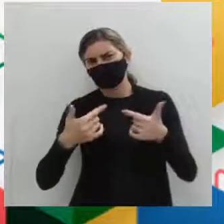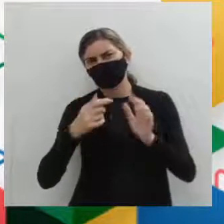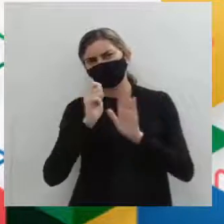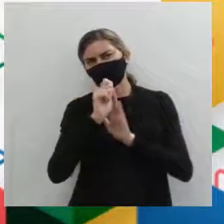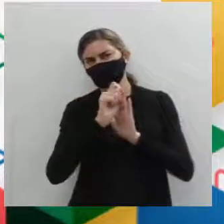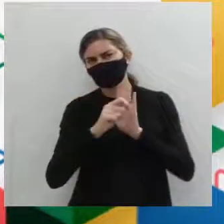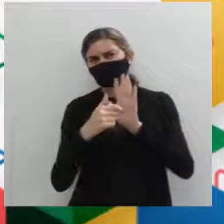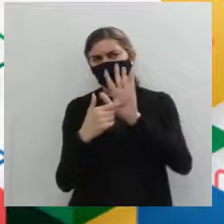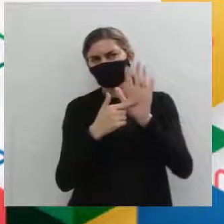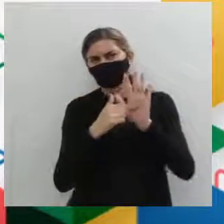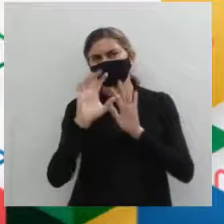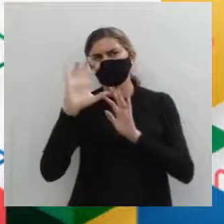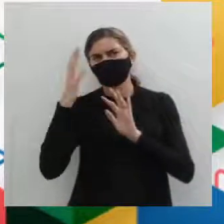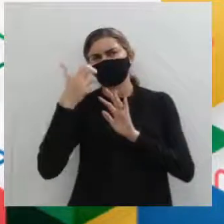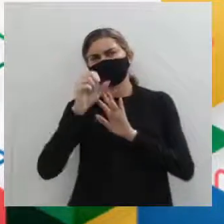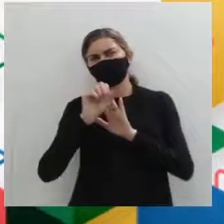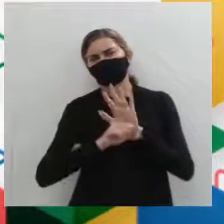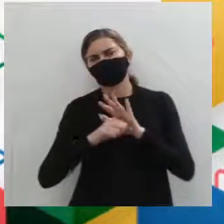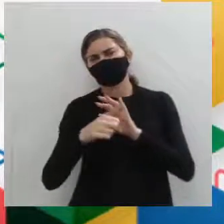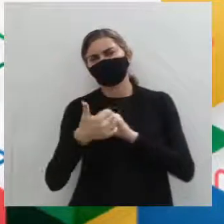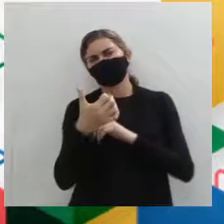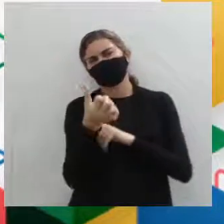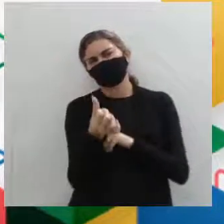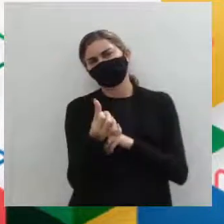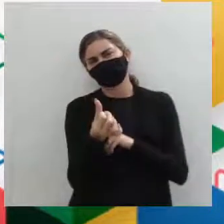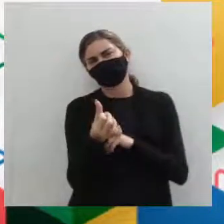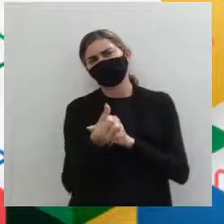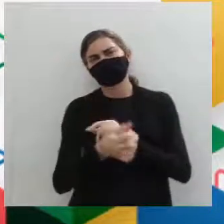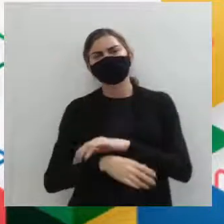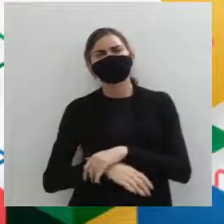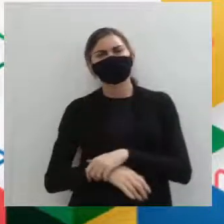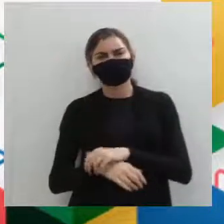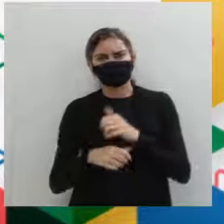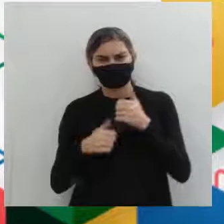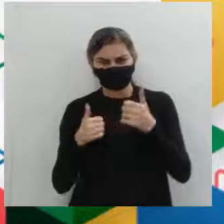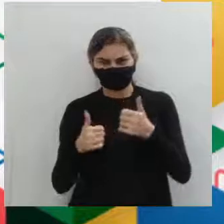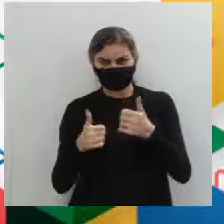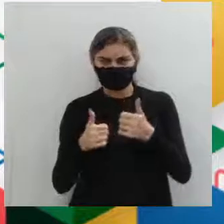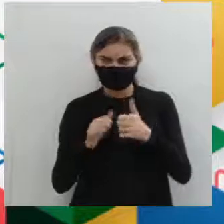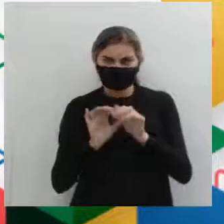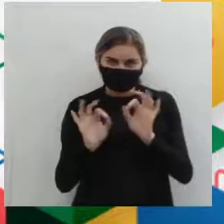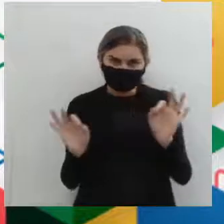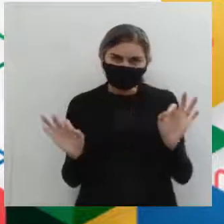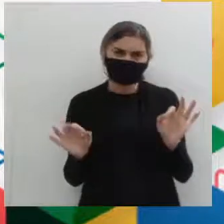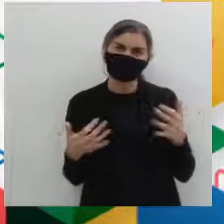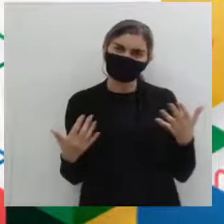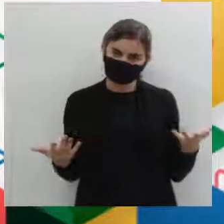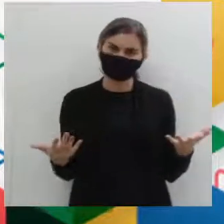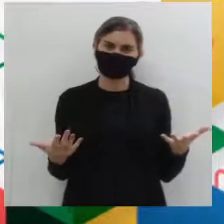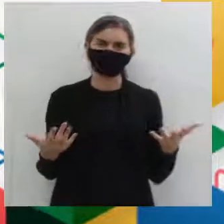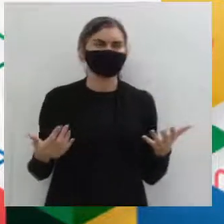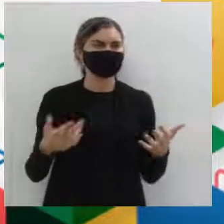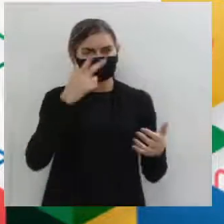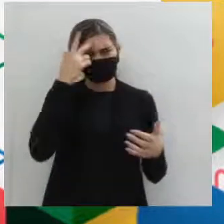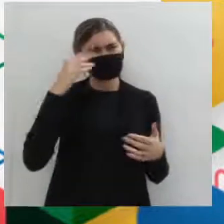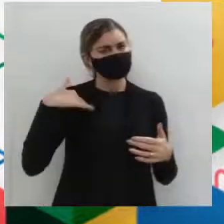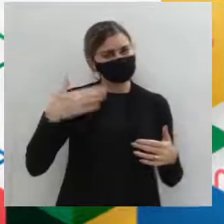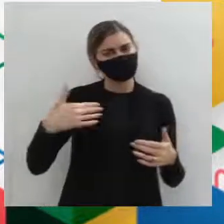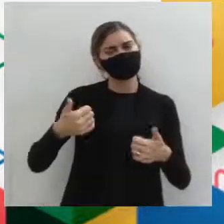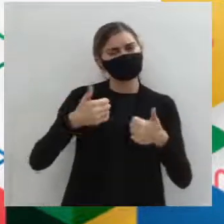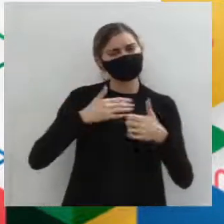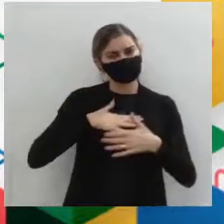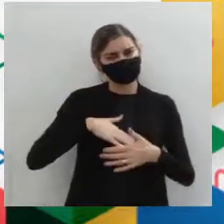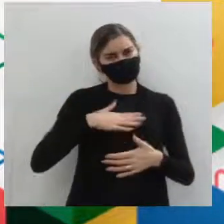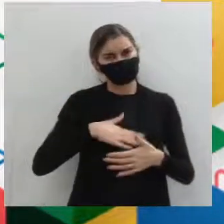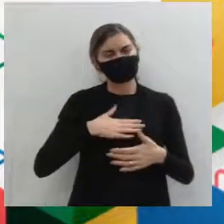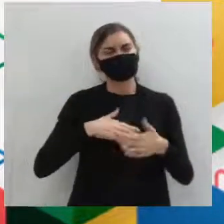retratada aconteceu no século XVI. Show? Bacana? E aí, Bela? O pessoal está acompanhando bem aí? Tá